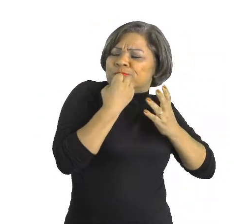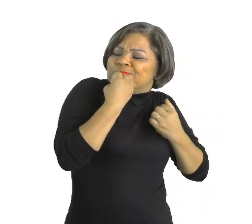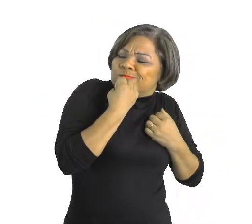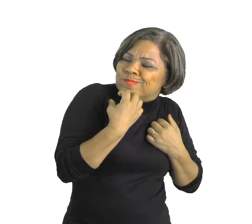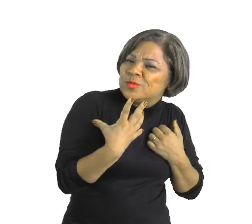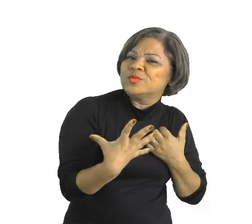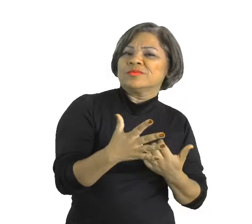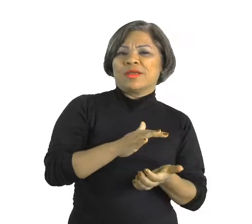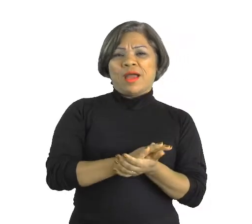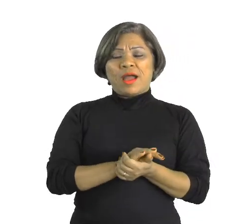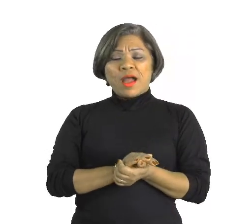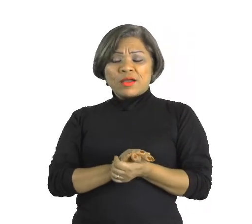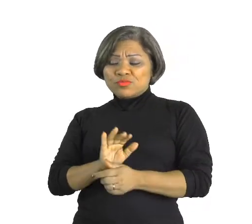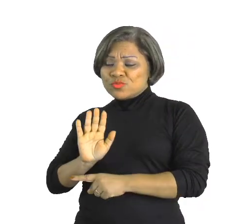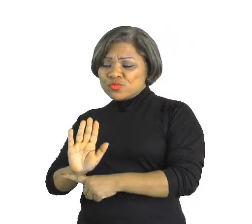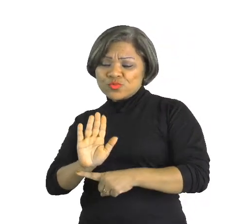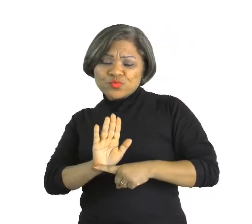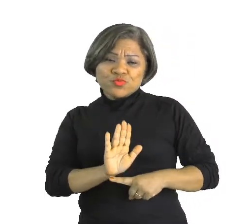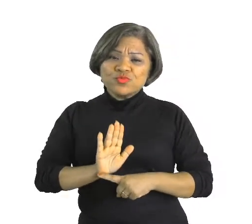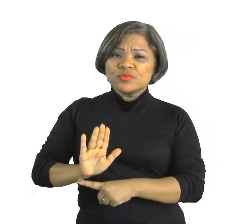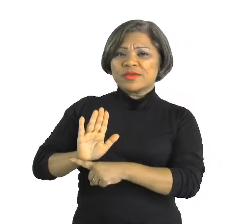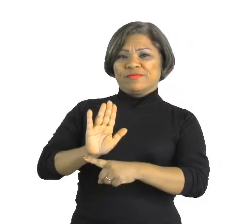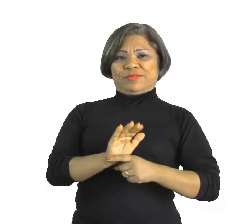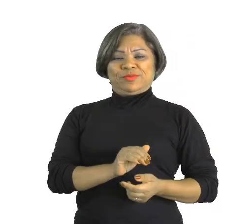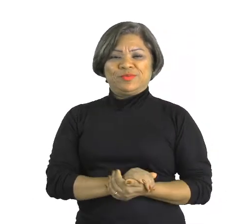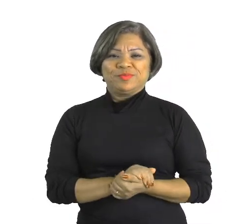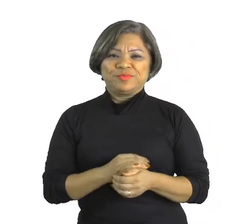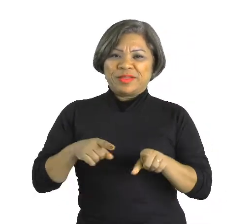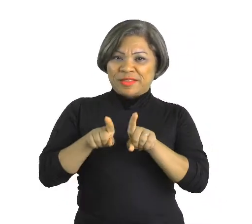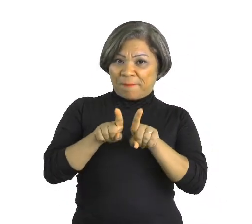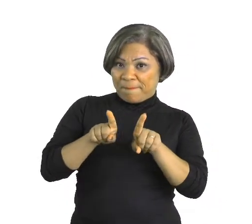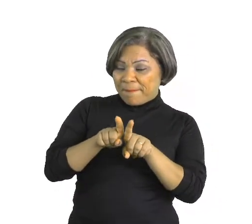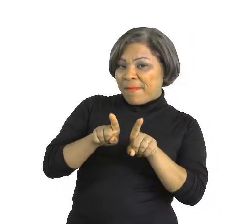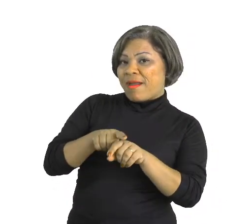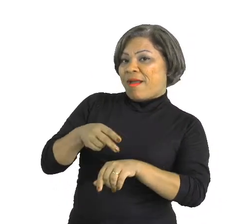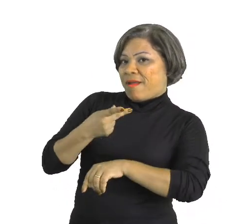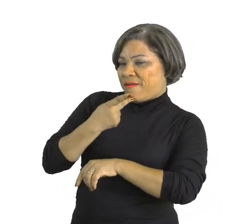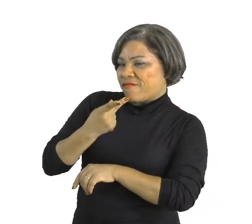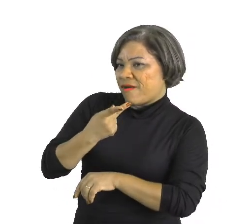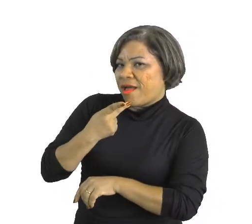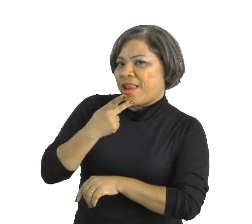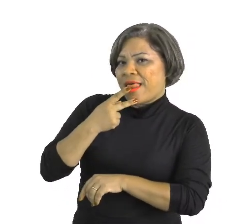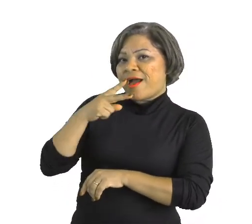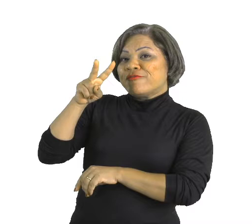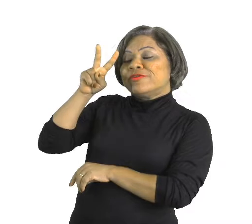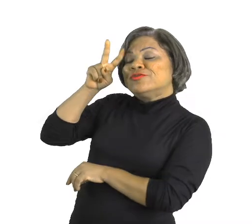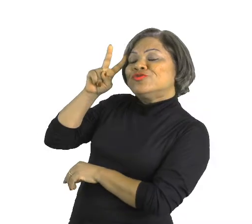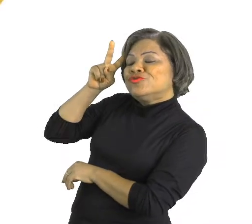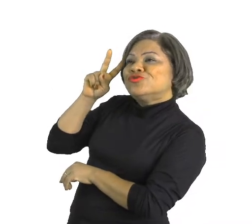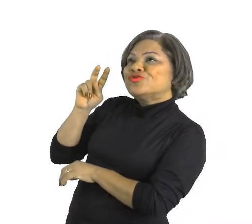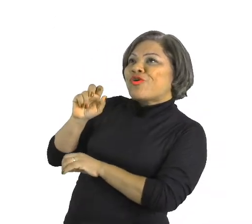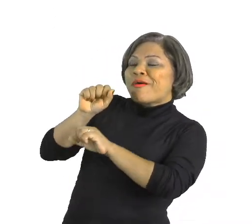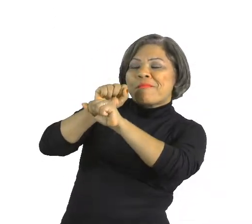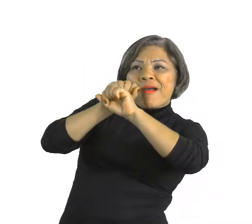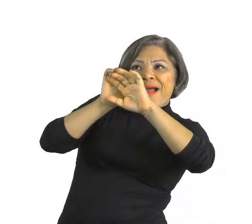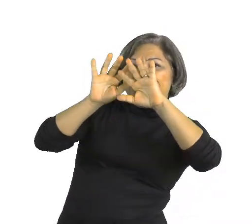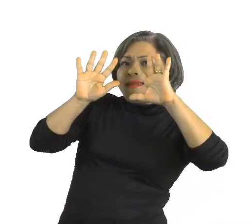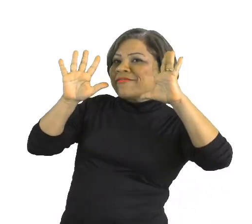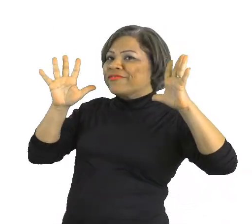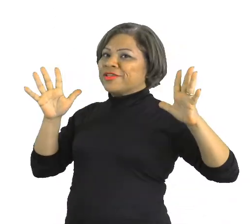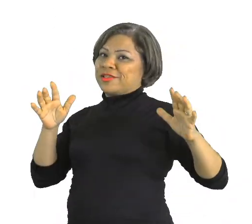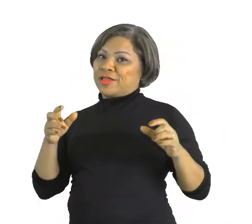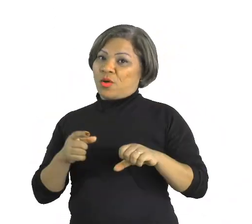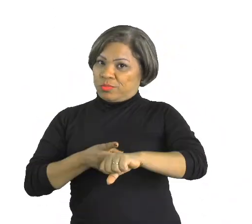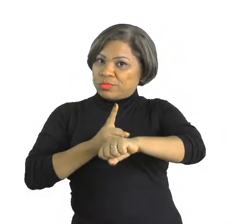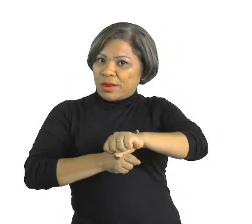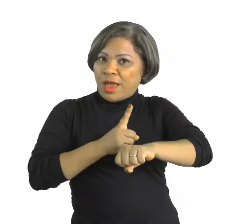contava as histórias mais esplêndidas na hora da ordenha das vacas.